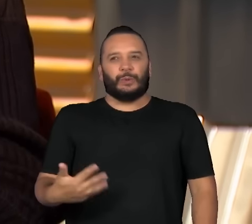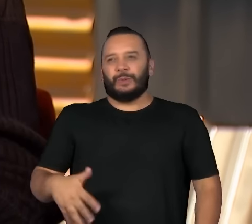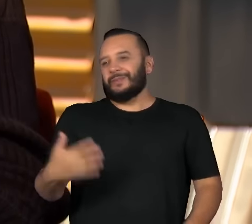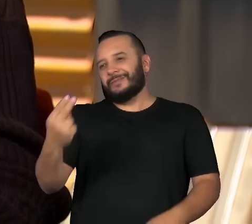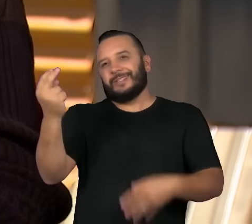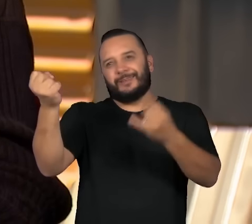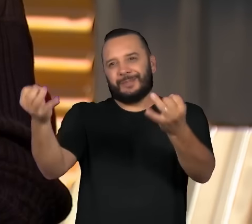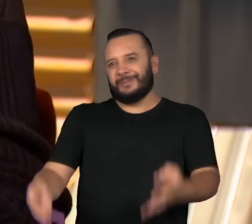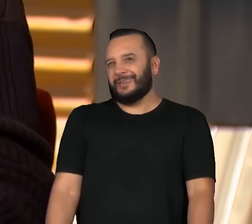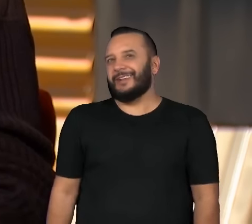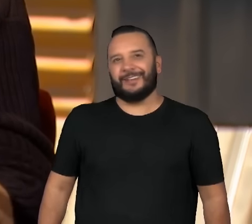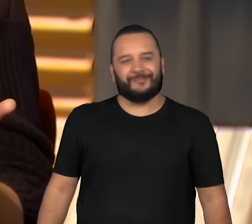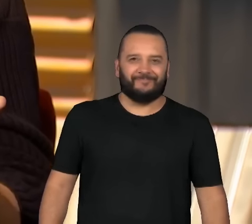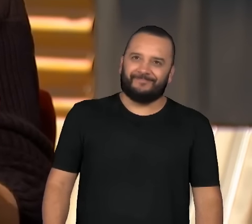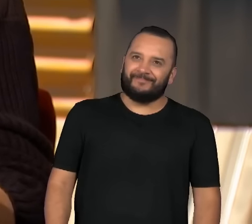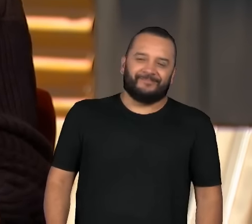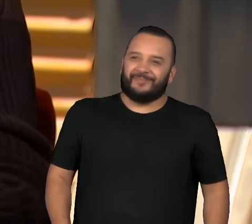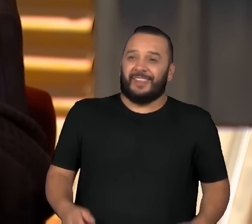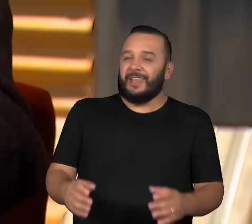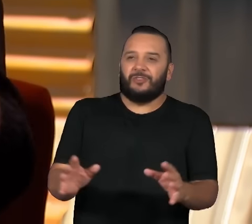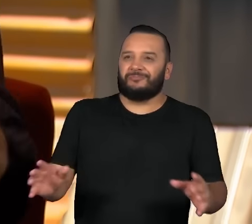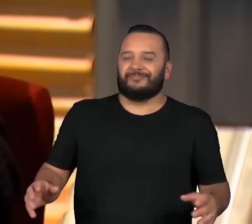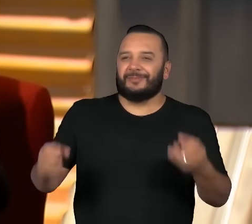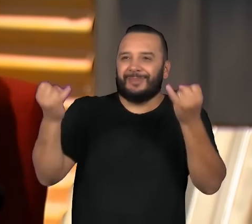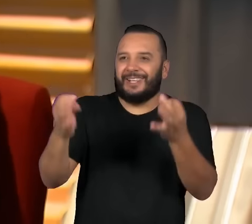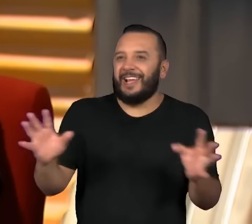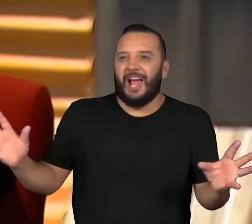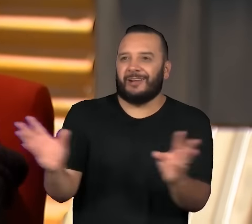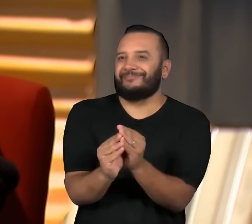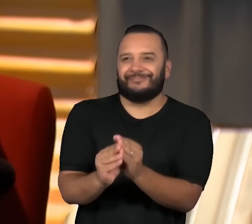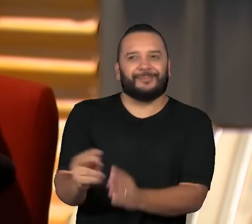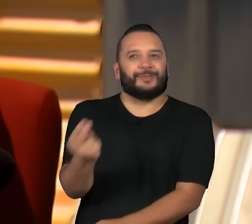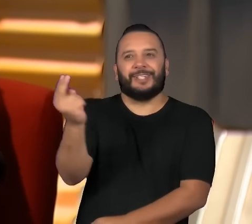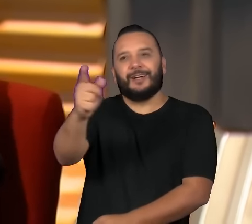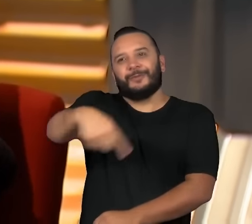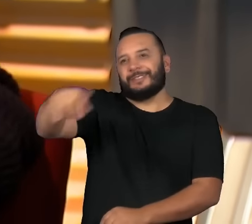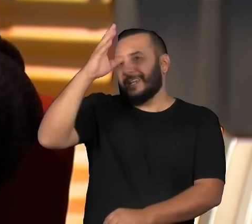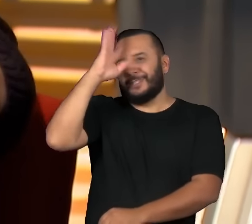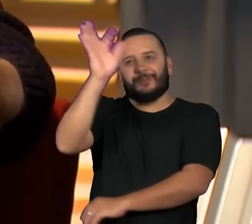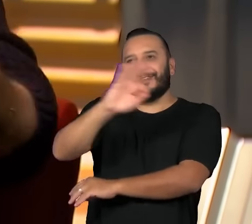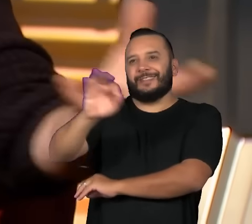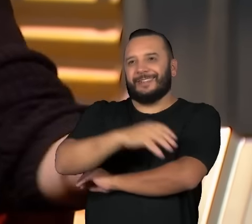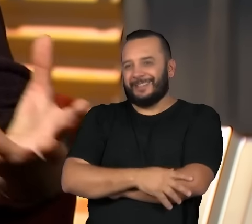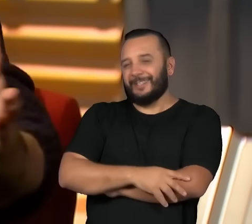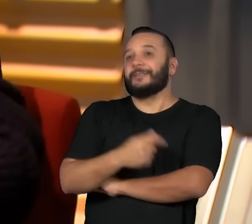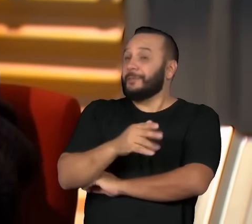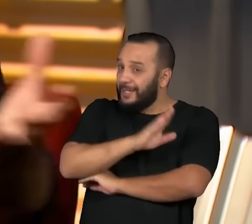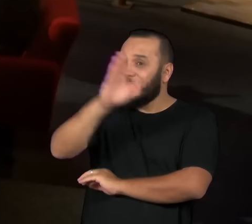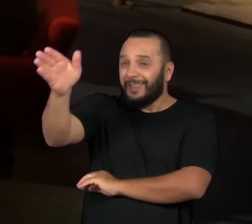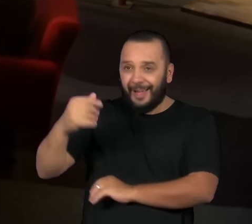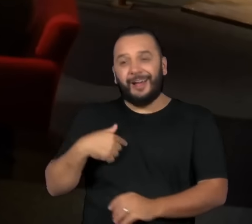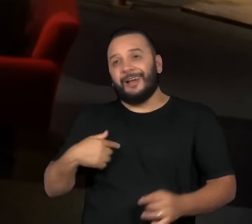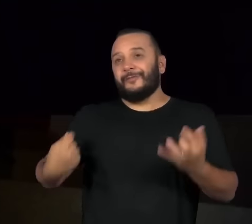indescritível. Eu não preciso definir isso, porque vocês não vão entender. Infelizmente, só estando lá fazendo,